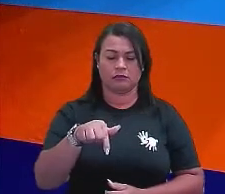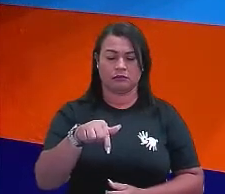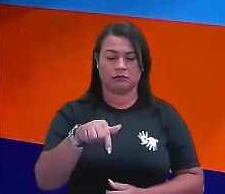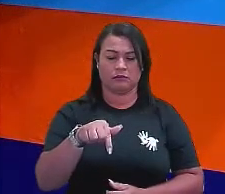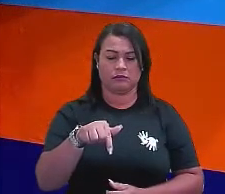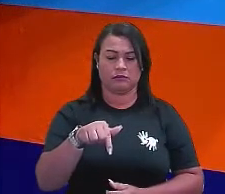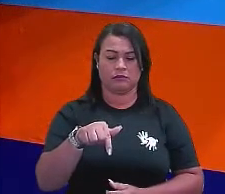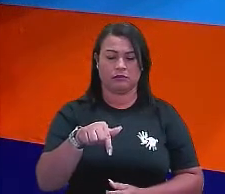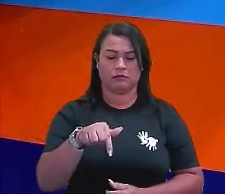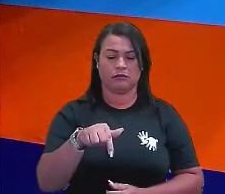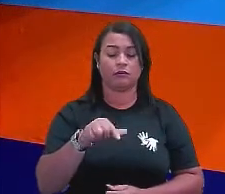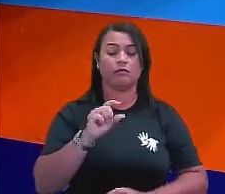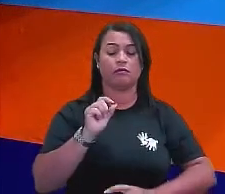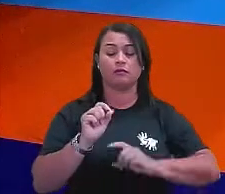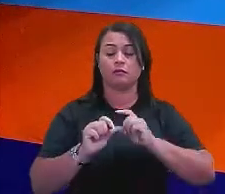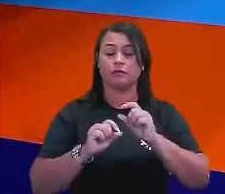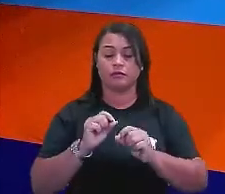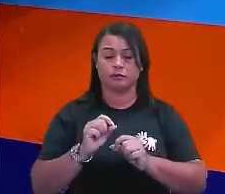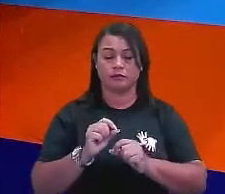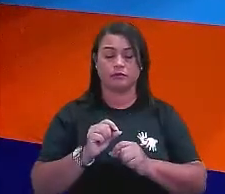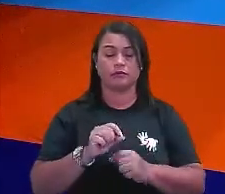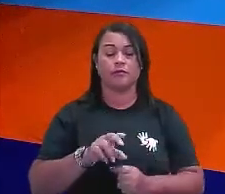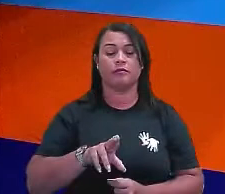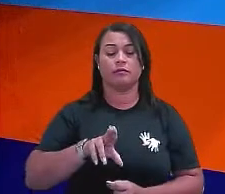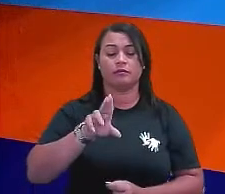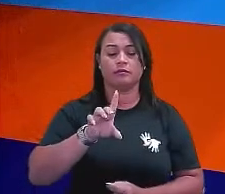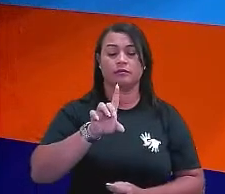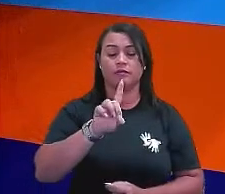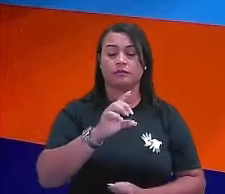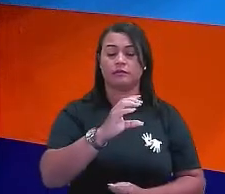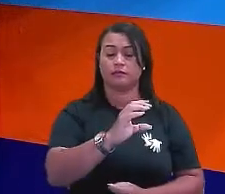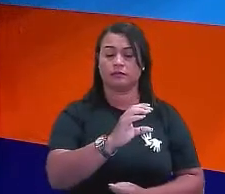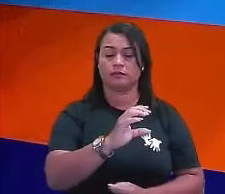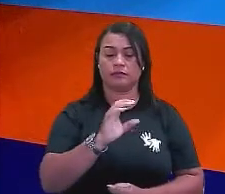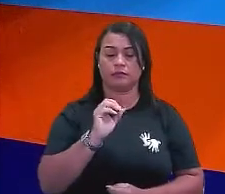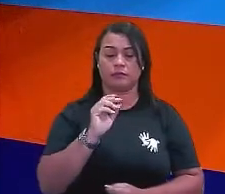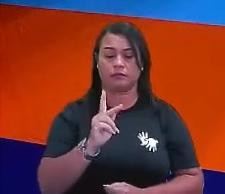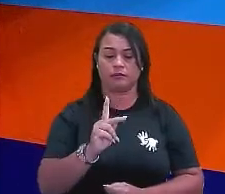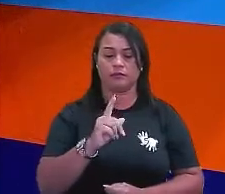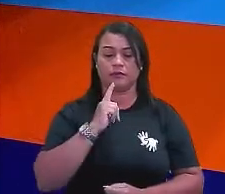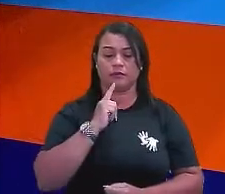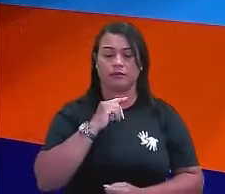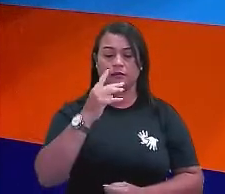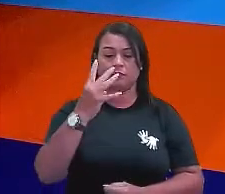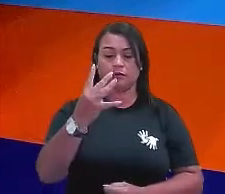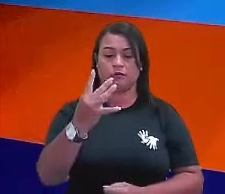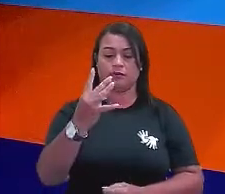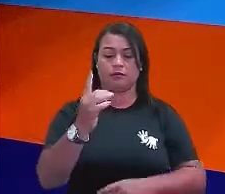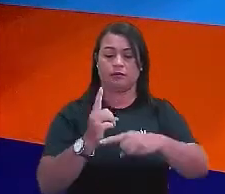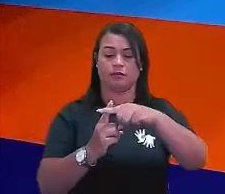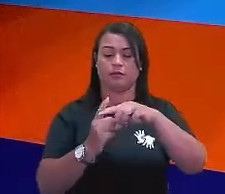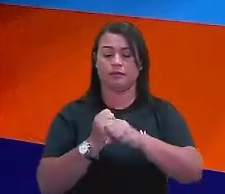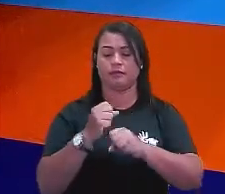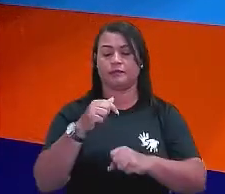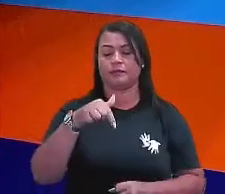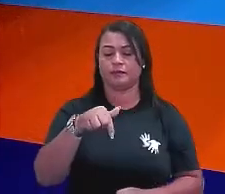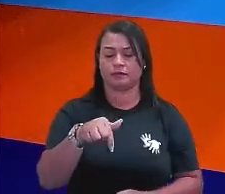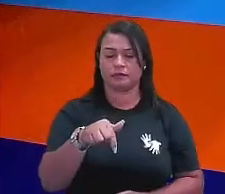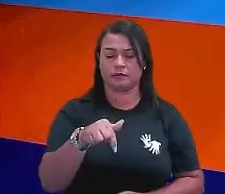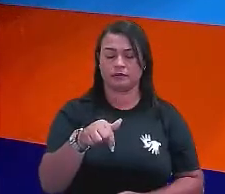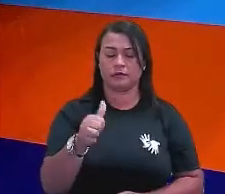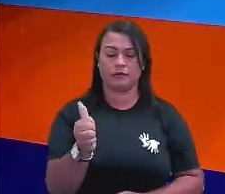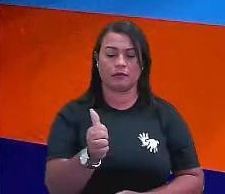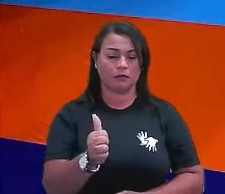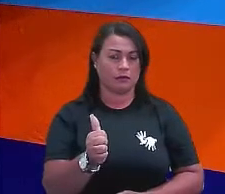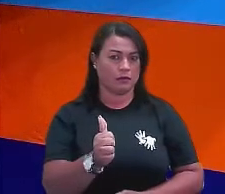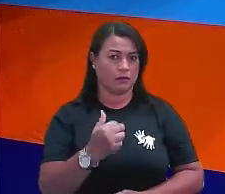97, tá? Então, unidade, dezena e centena. Então, eu tenho 4 mais 7, vai dar